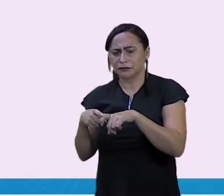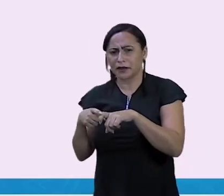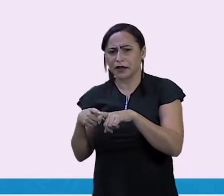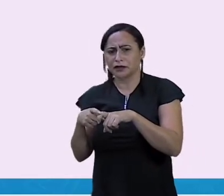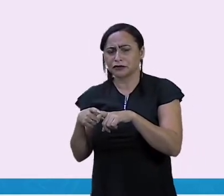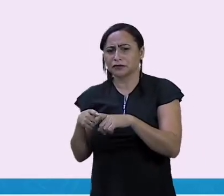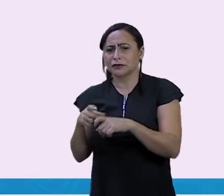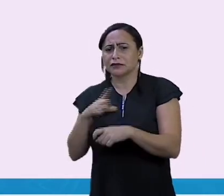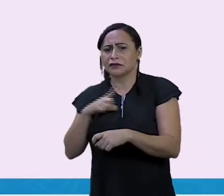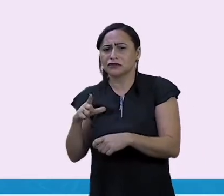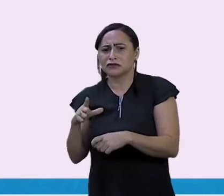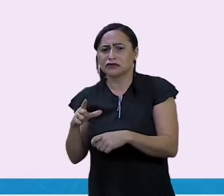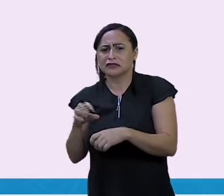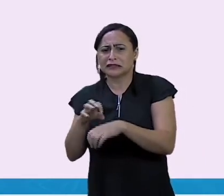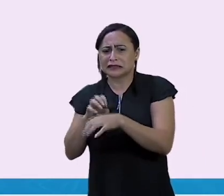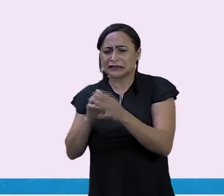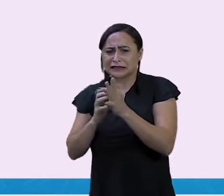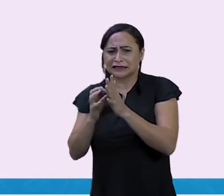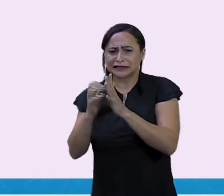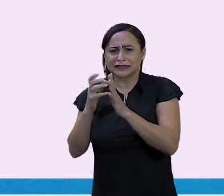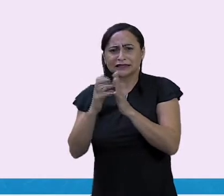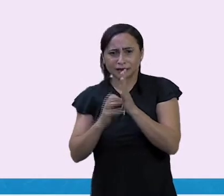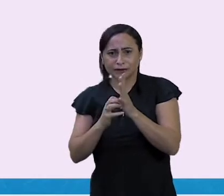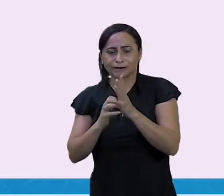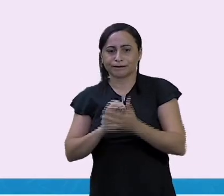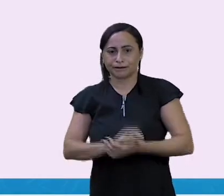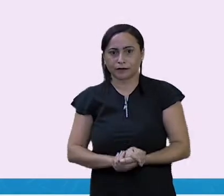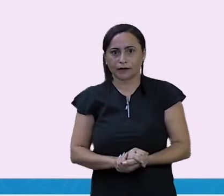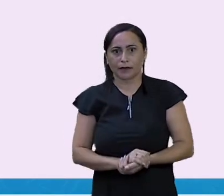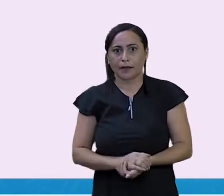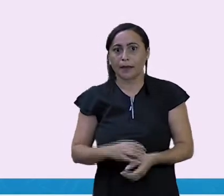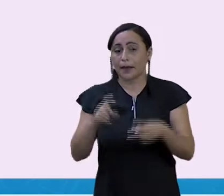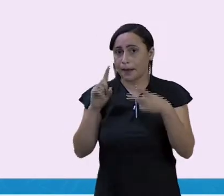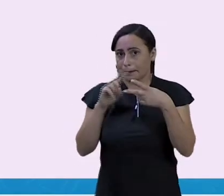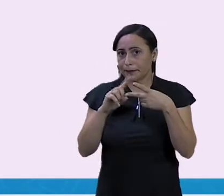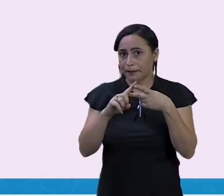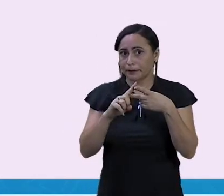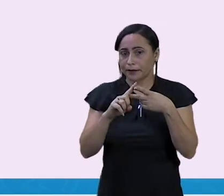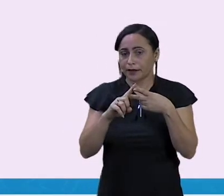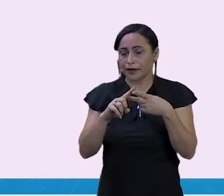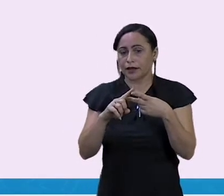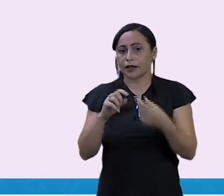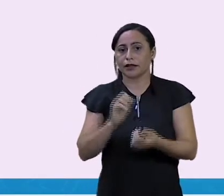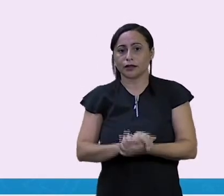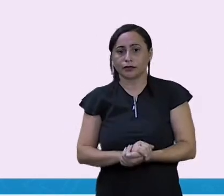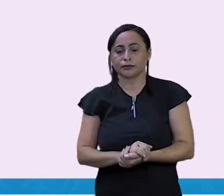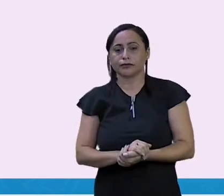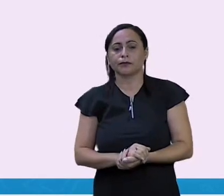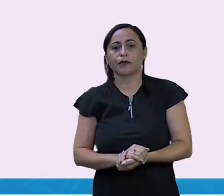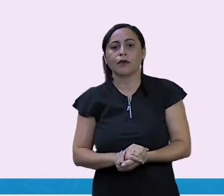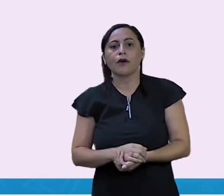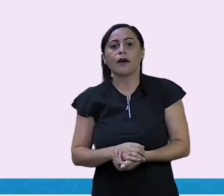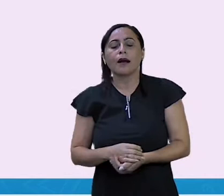quer dizer muitas pessoas. E o formigueiro nas mãos